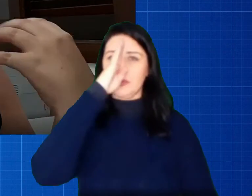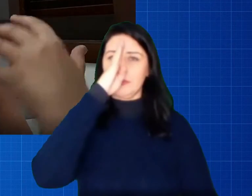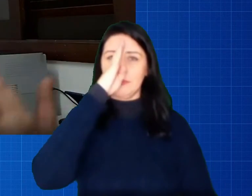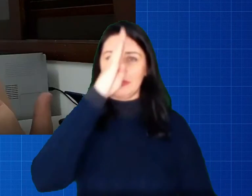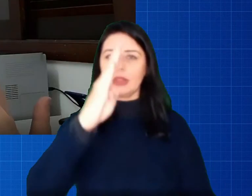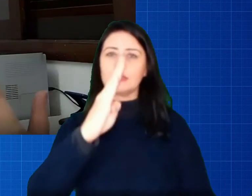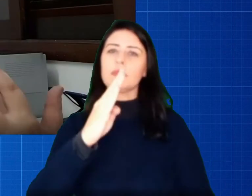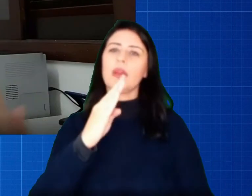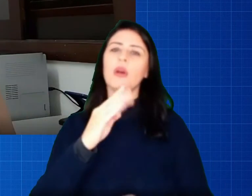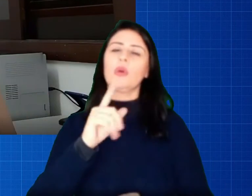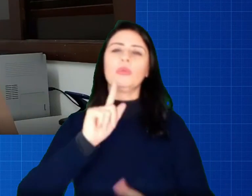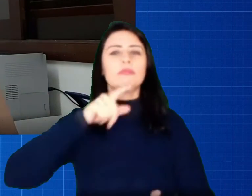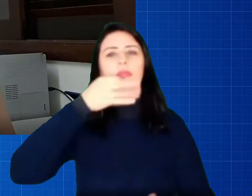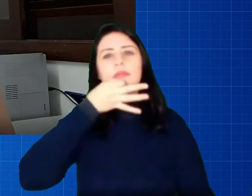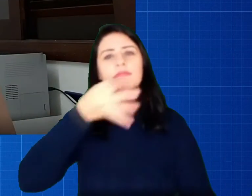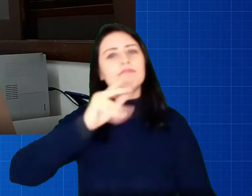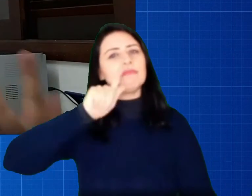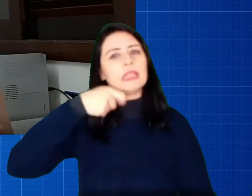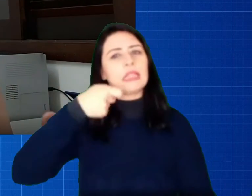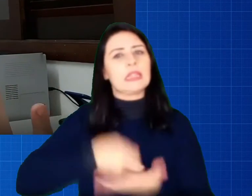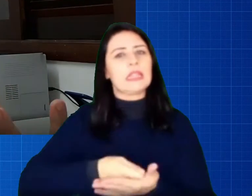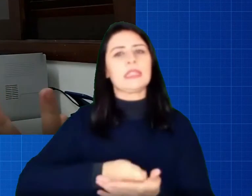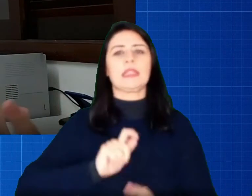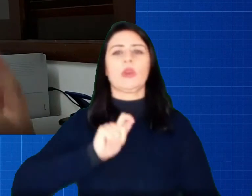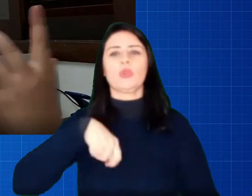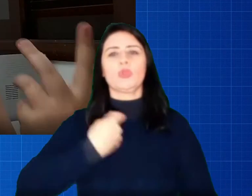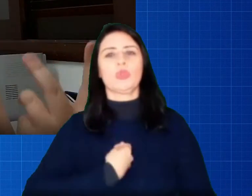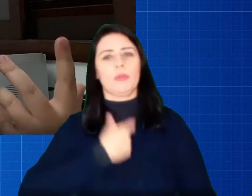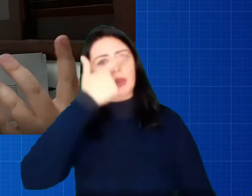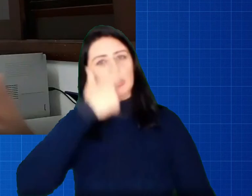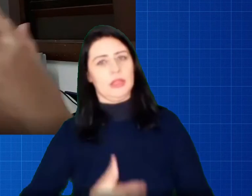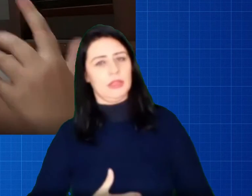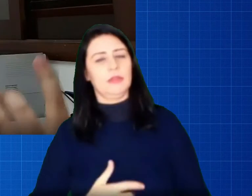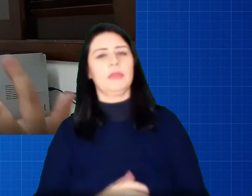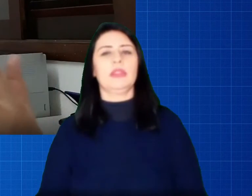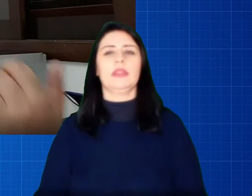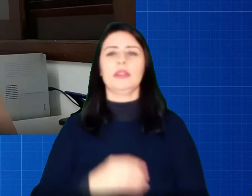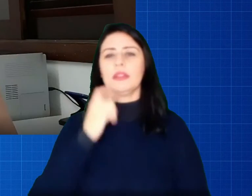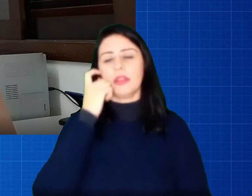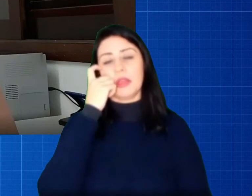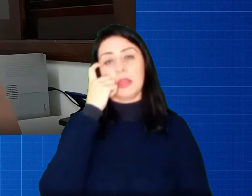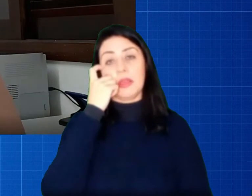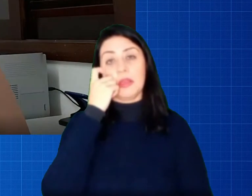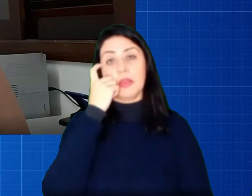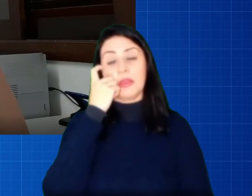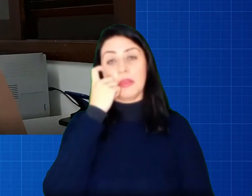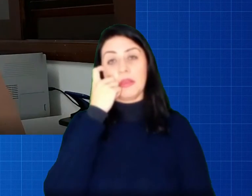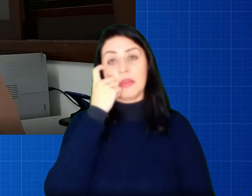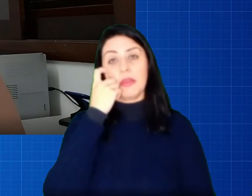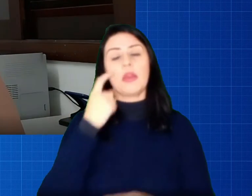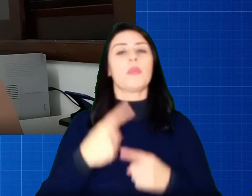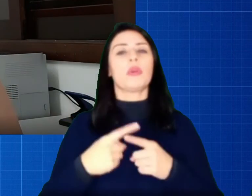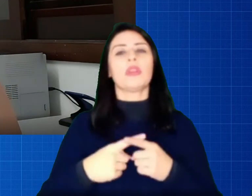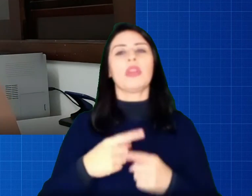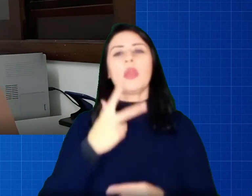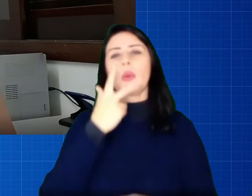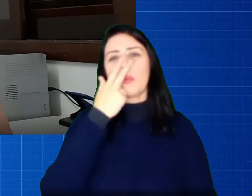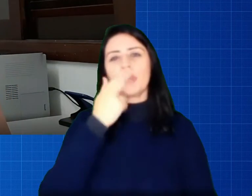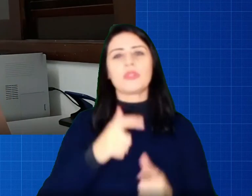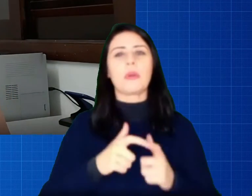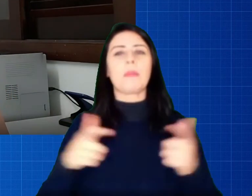sobre você ser o protagonista do que você, das decisões que você toma em relação ao seu corpo.